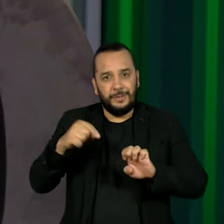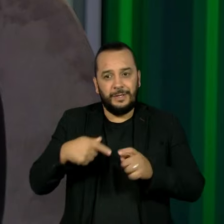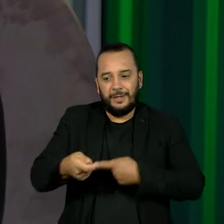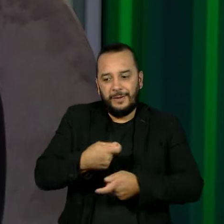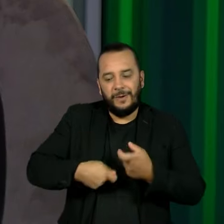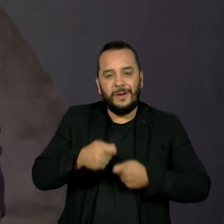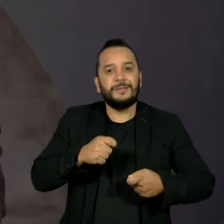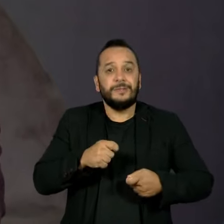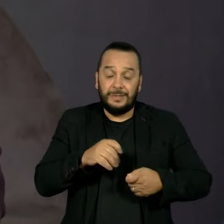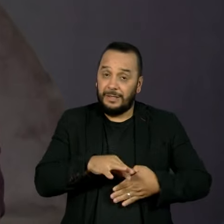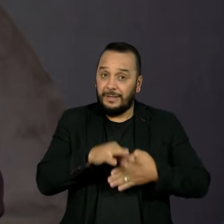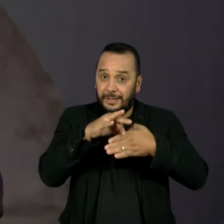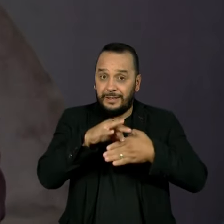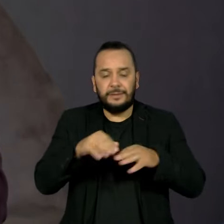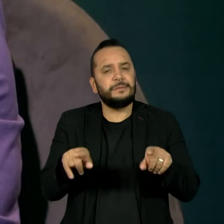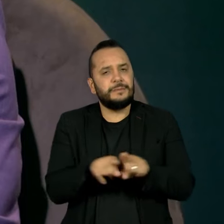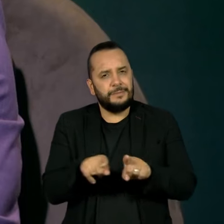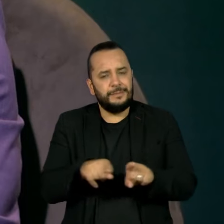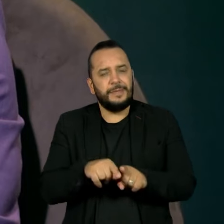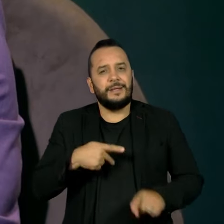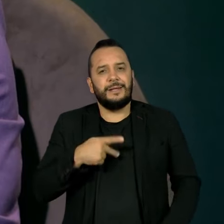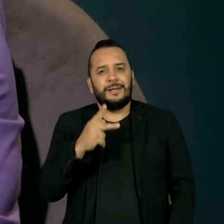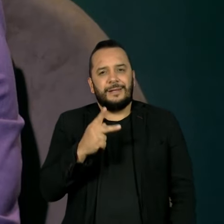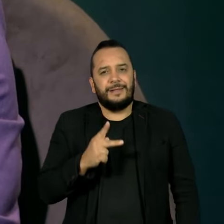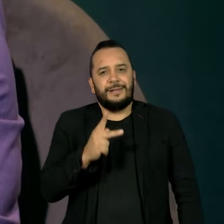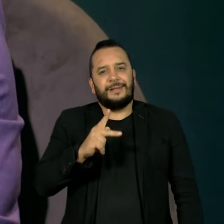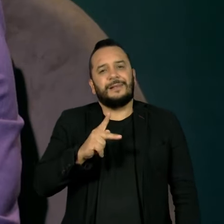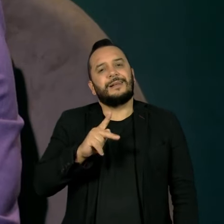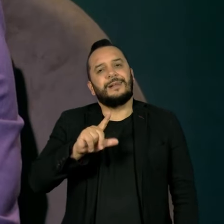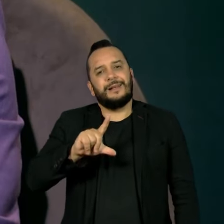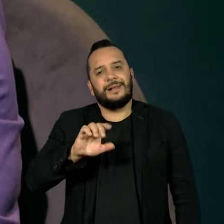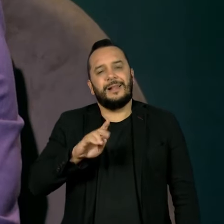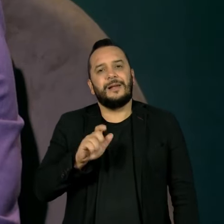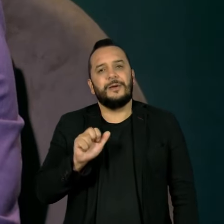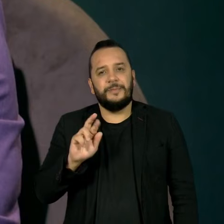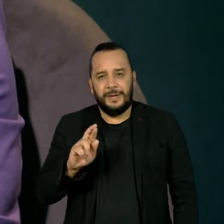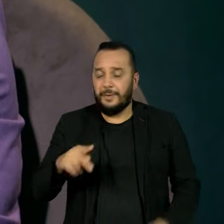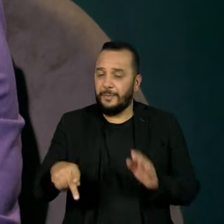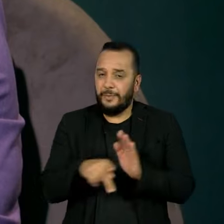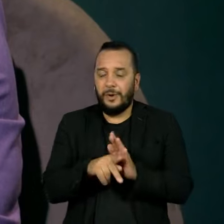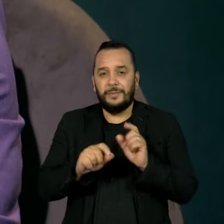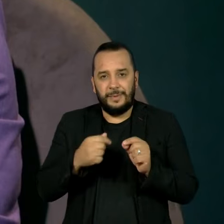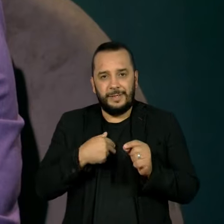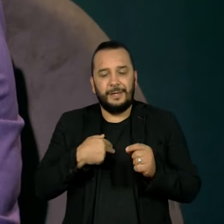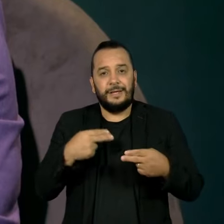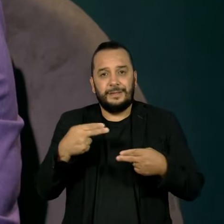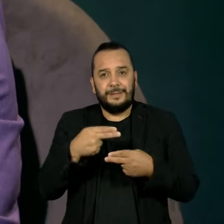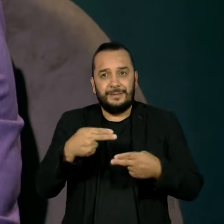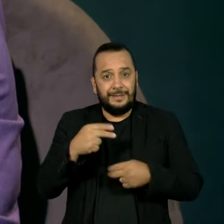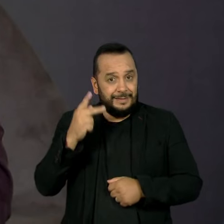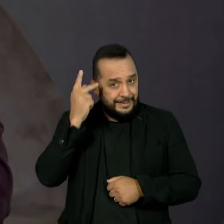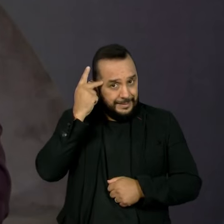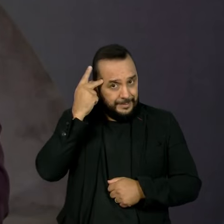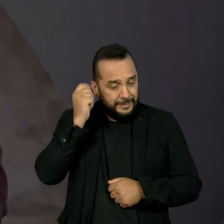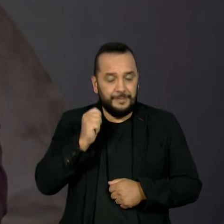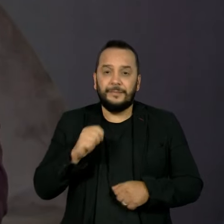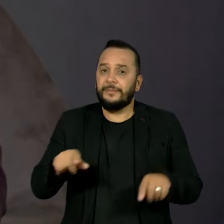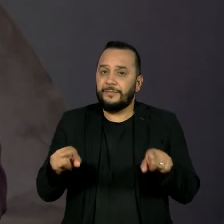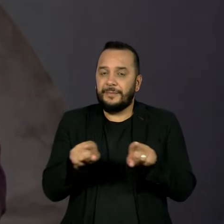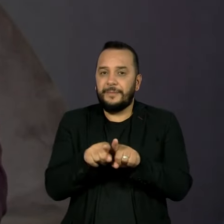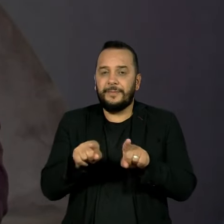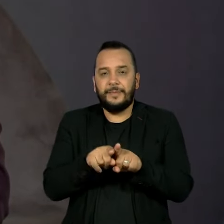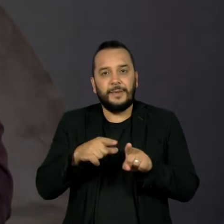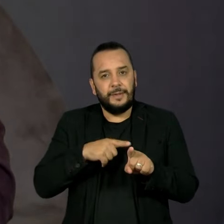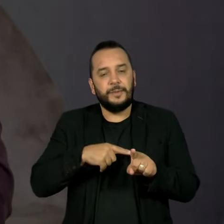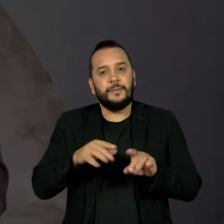Obrigada. E também o Kleber Lima, que é analista de negócios do Sebrae São Paulo e criador do projeto Desenvolve